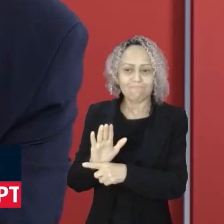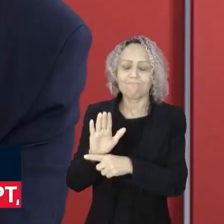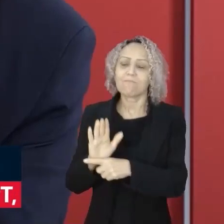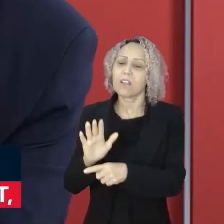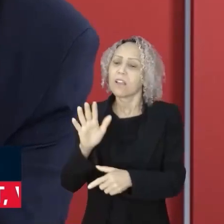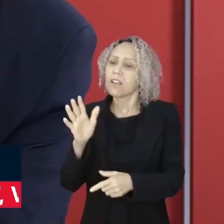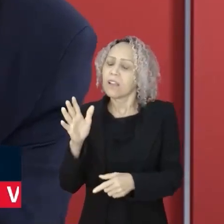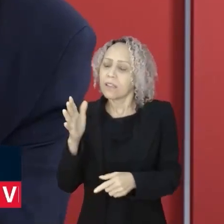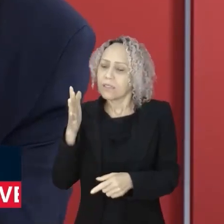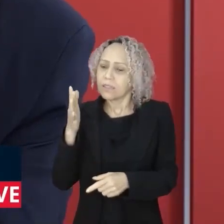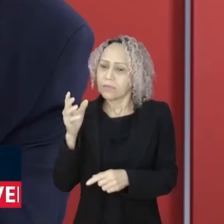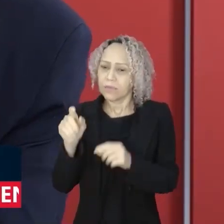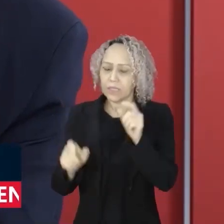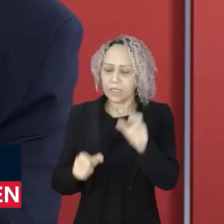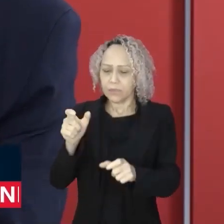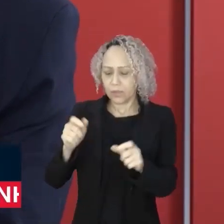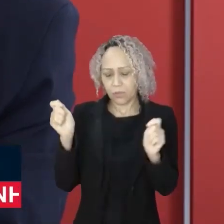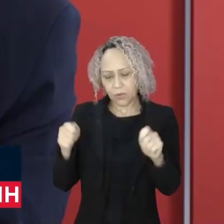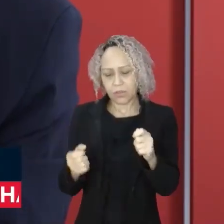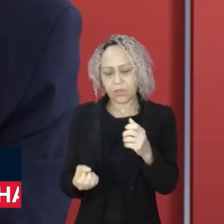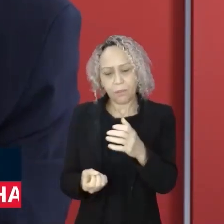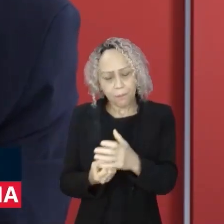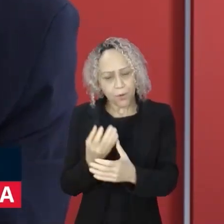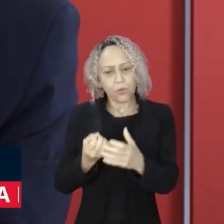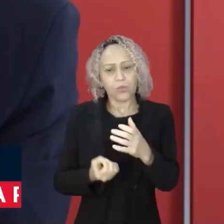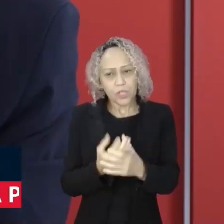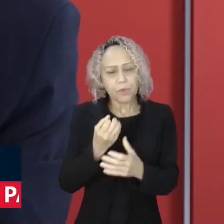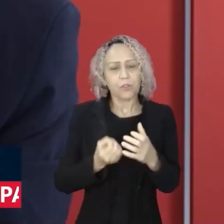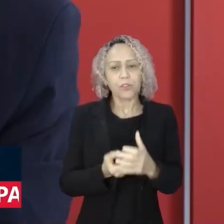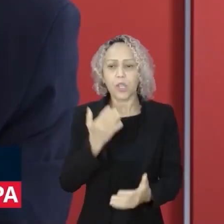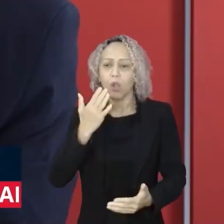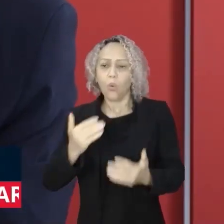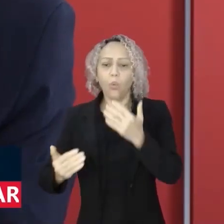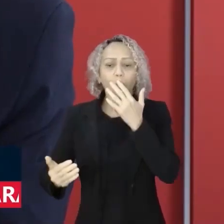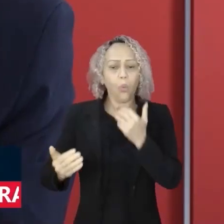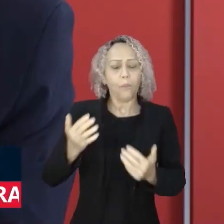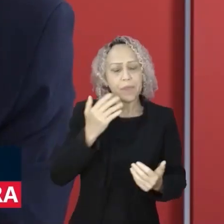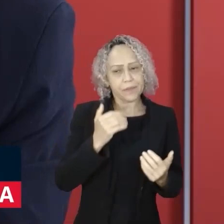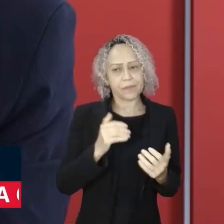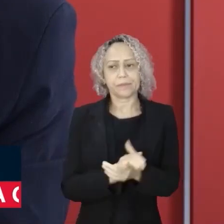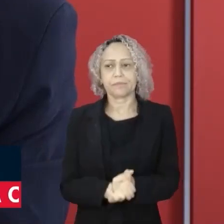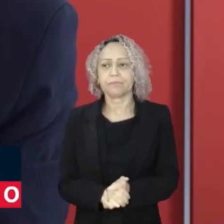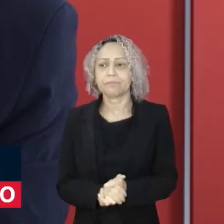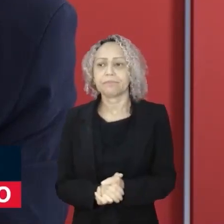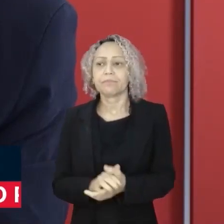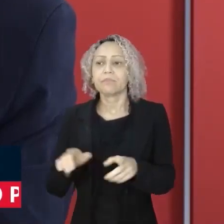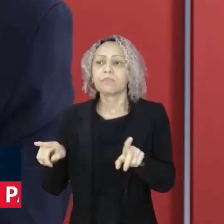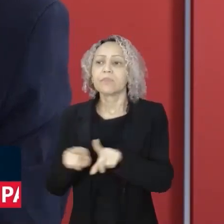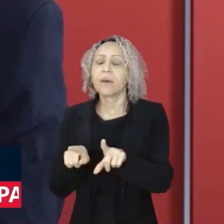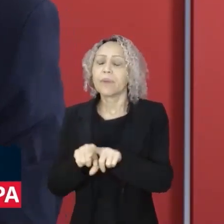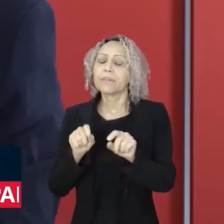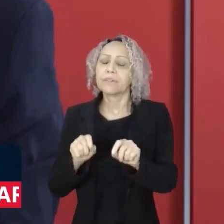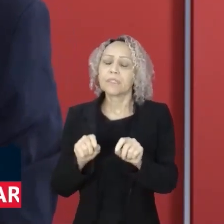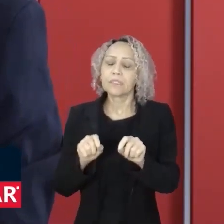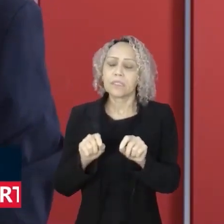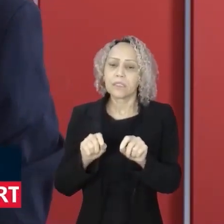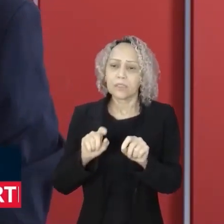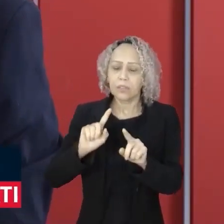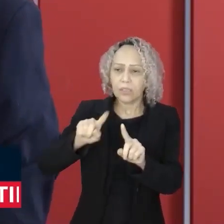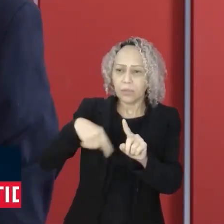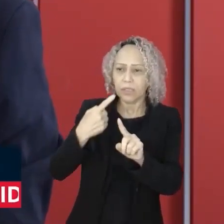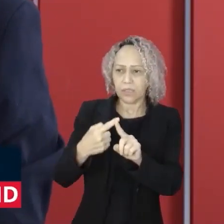Safra, da agricultura familiar, nós também aumentamos os valores em